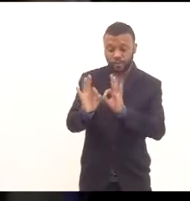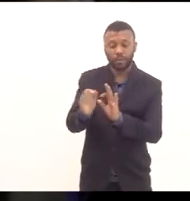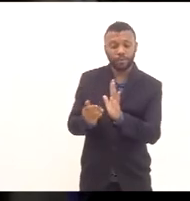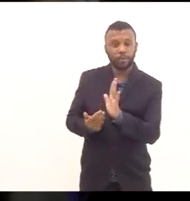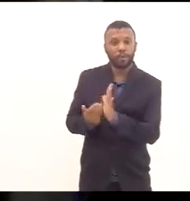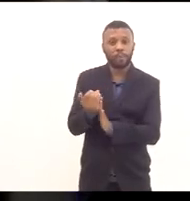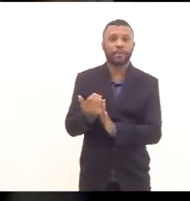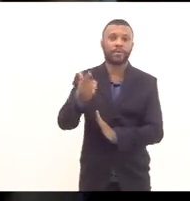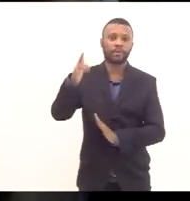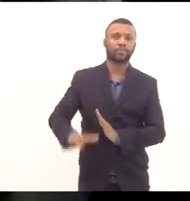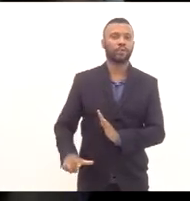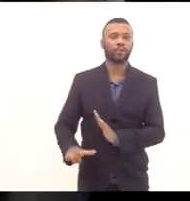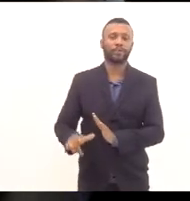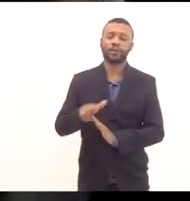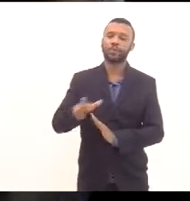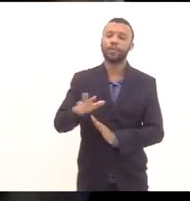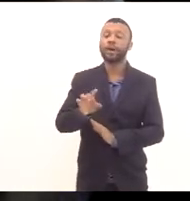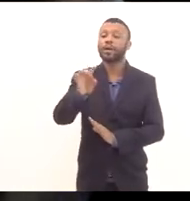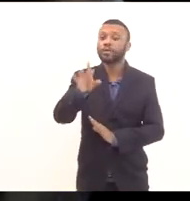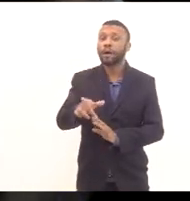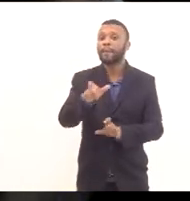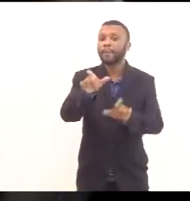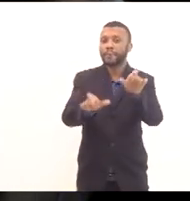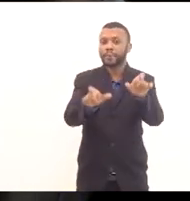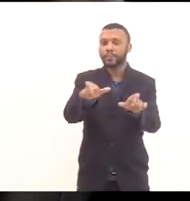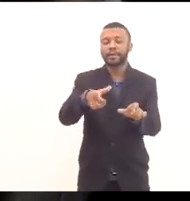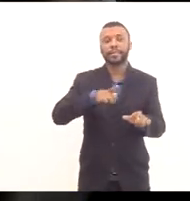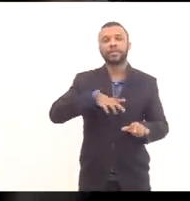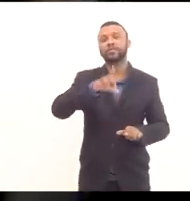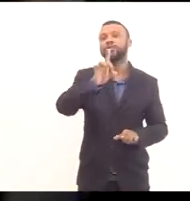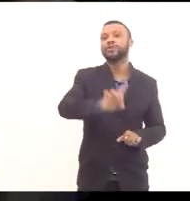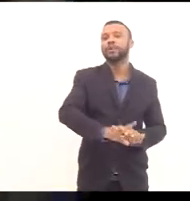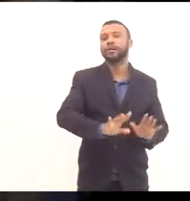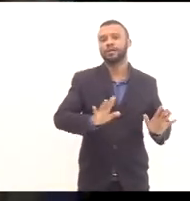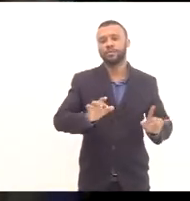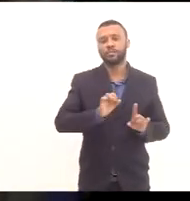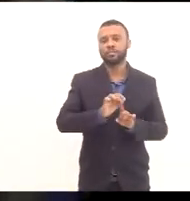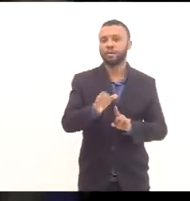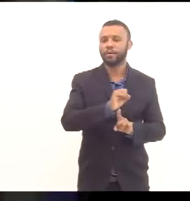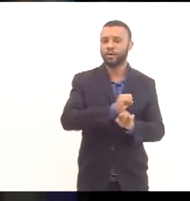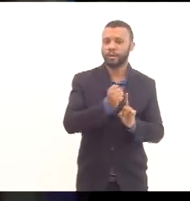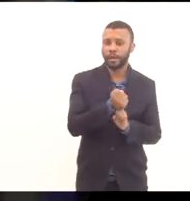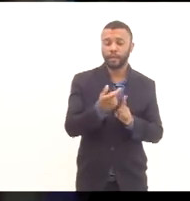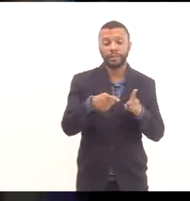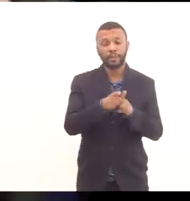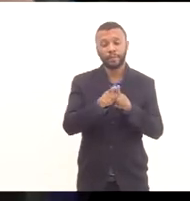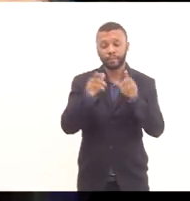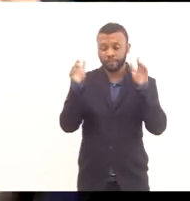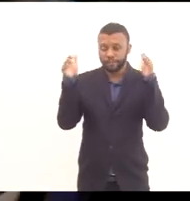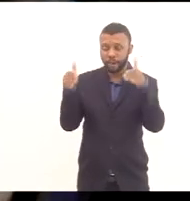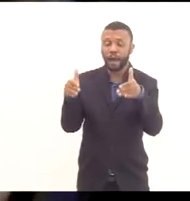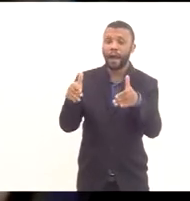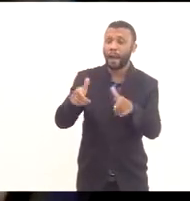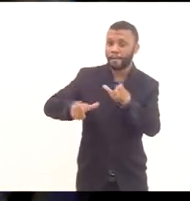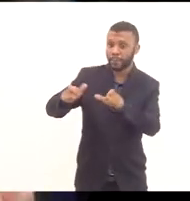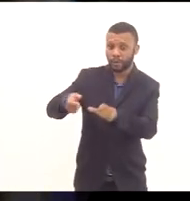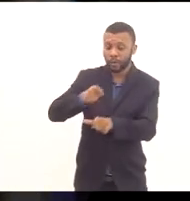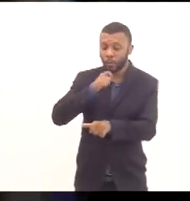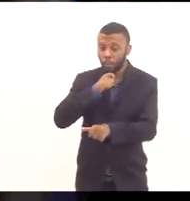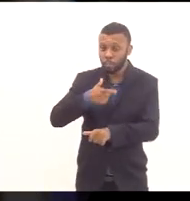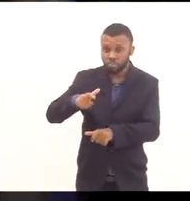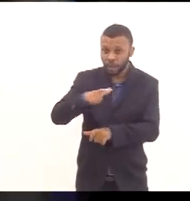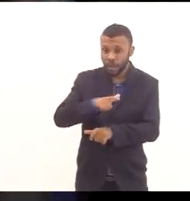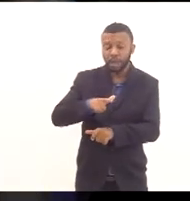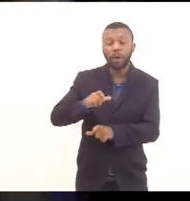ele não é apenas para os beneficiários do aluguel social ele também Abarca as pessoas que não vão ter direito ao aluguel social